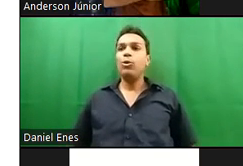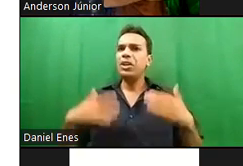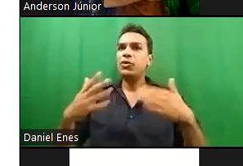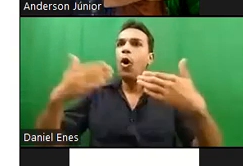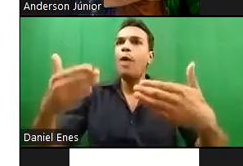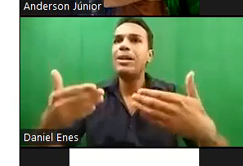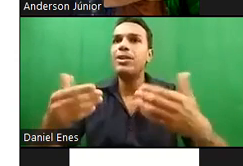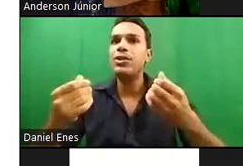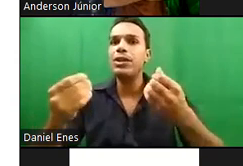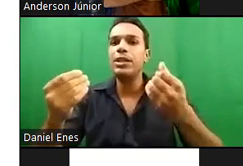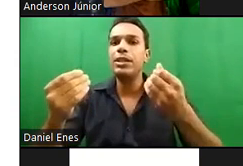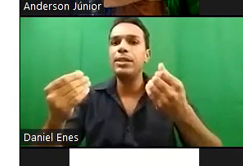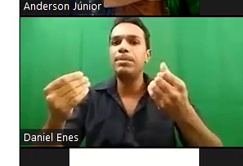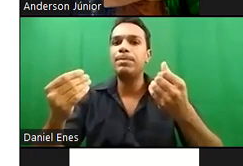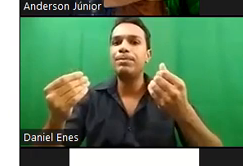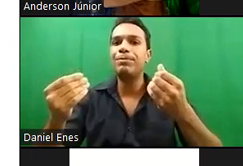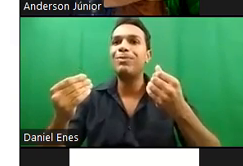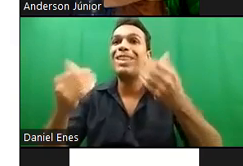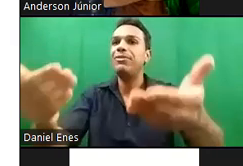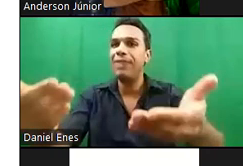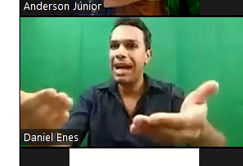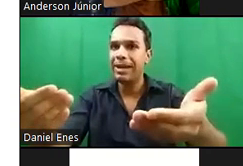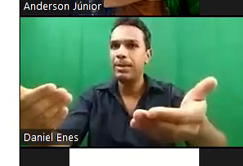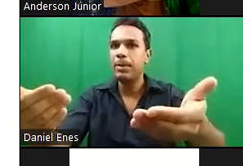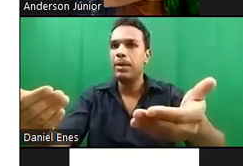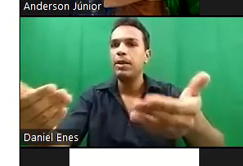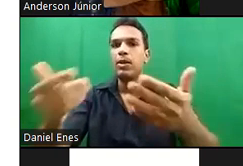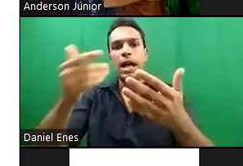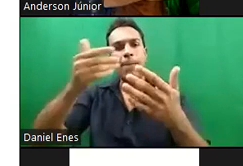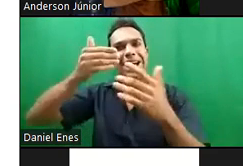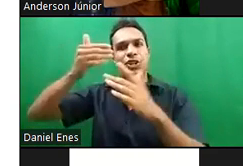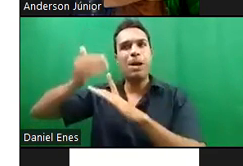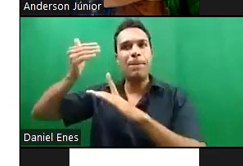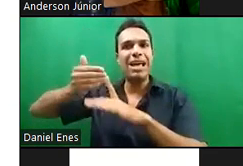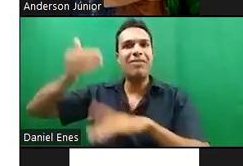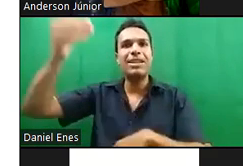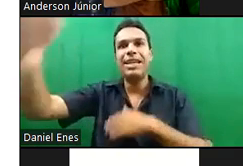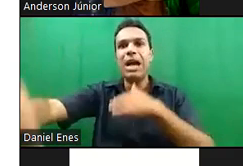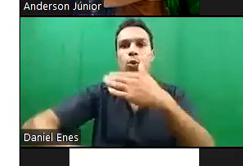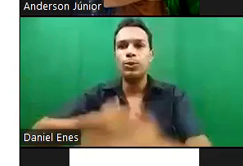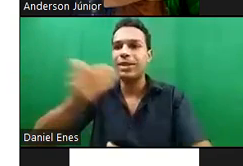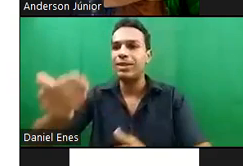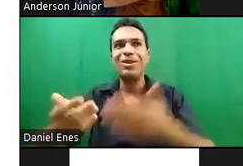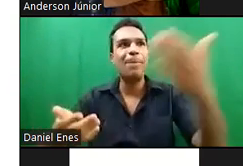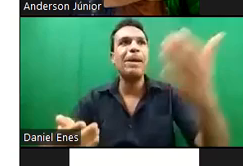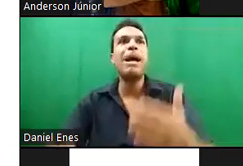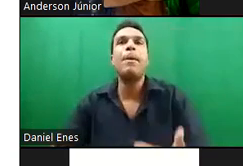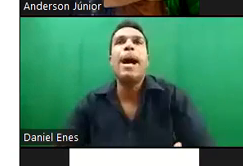Outras formas de derivar a partir de uma palavra, criar